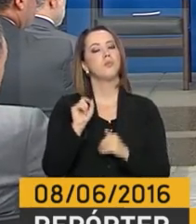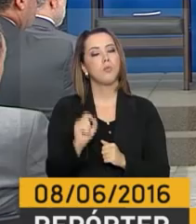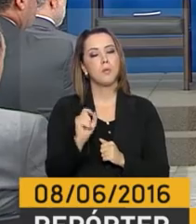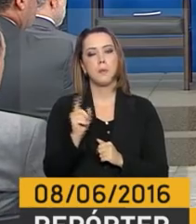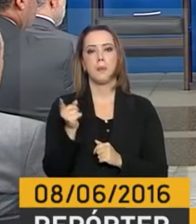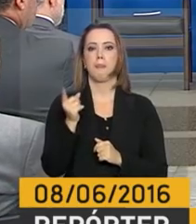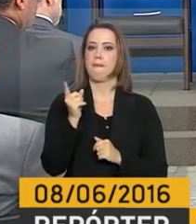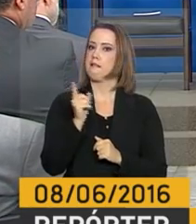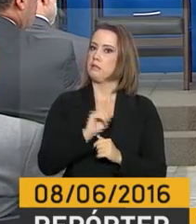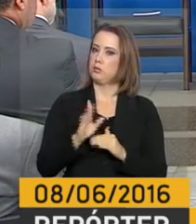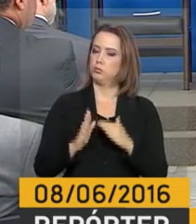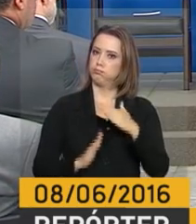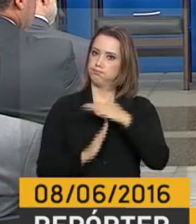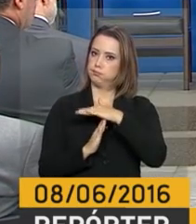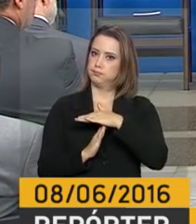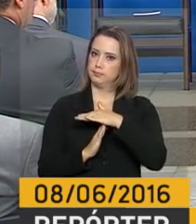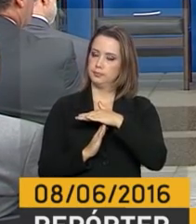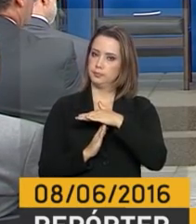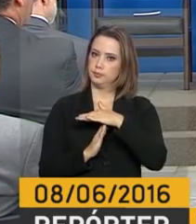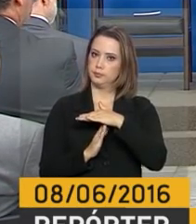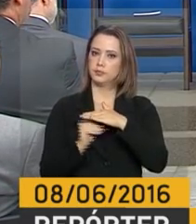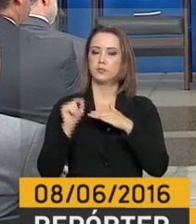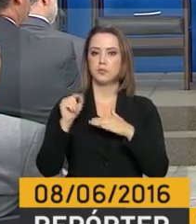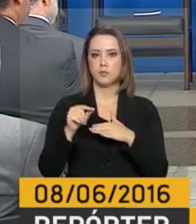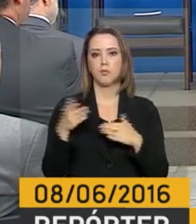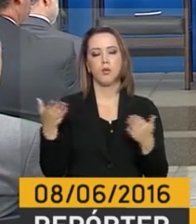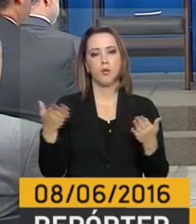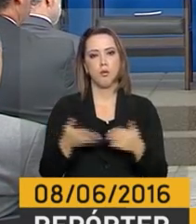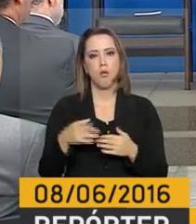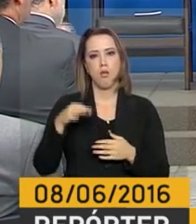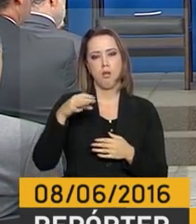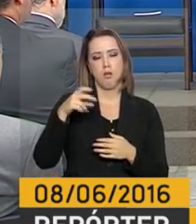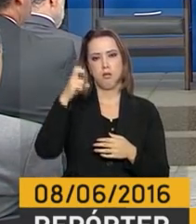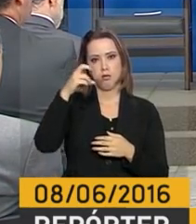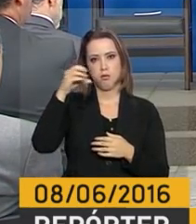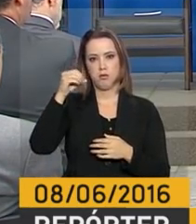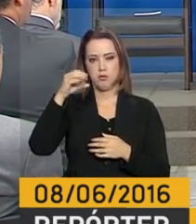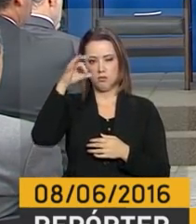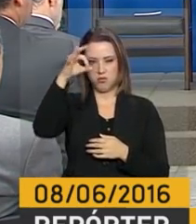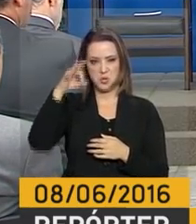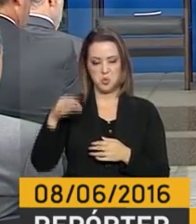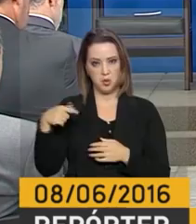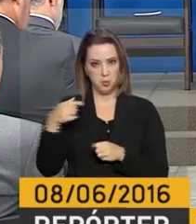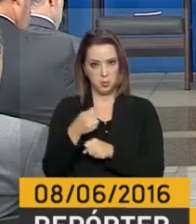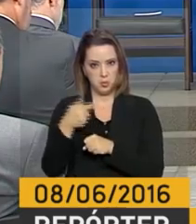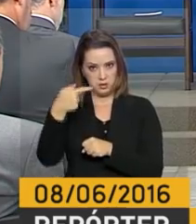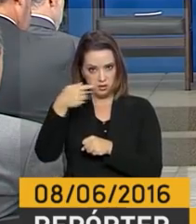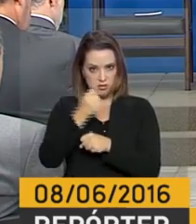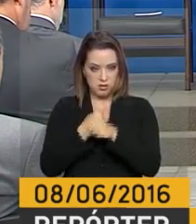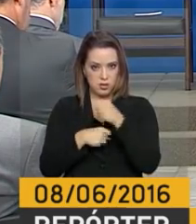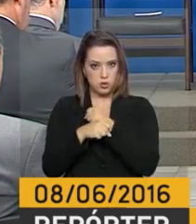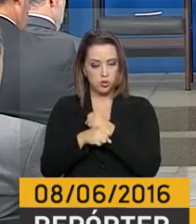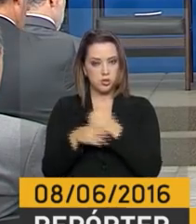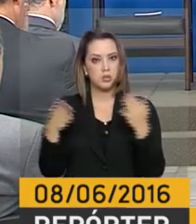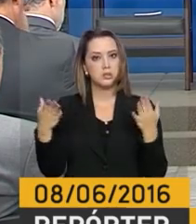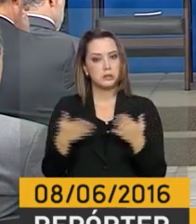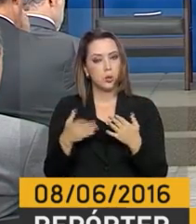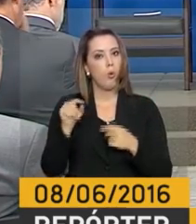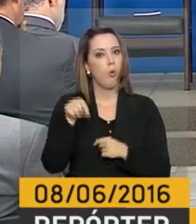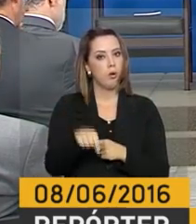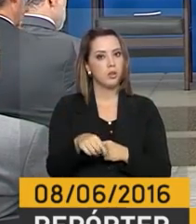décadas que ele e foi de 50% em 7 anos que ele passe a